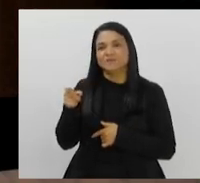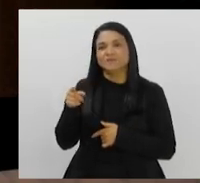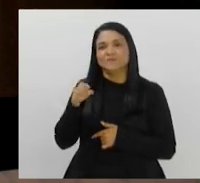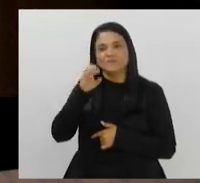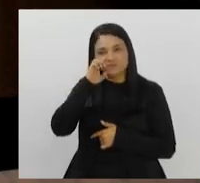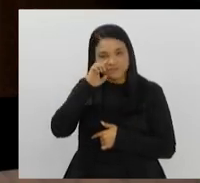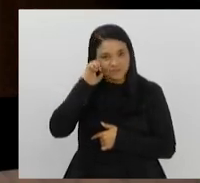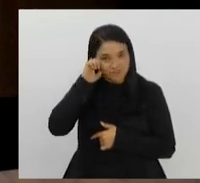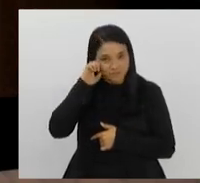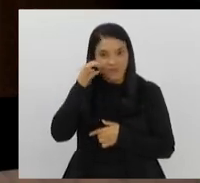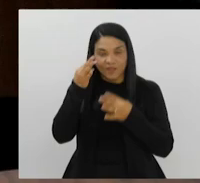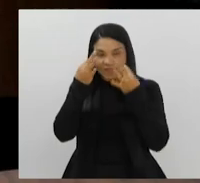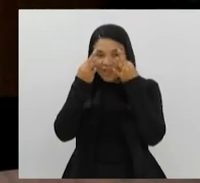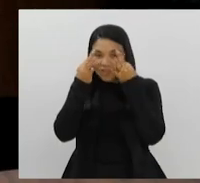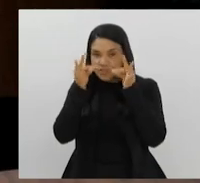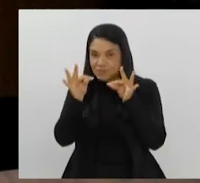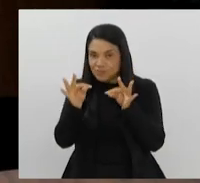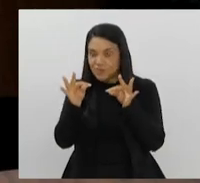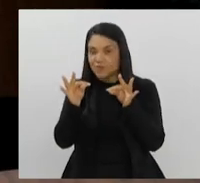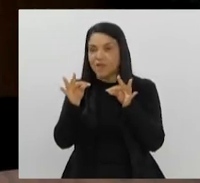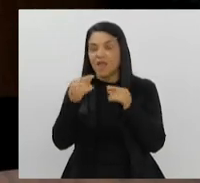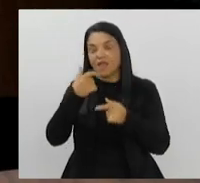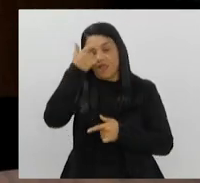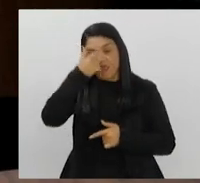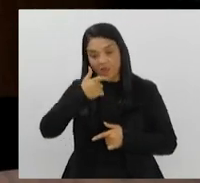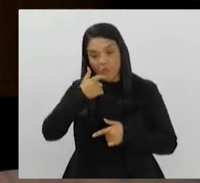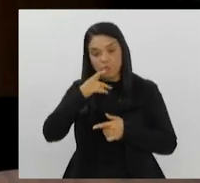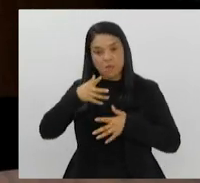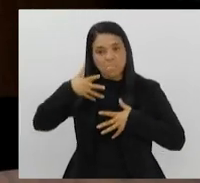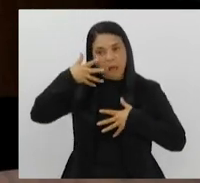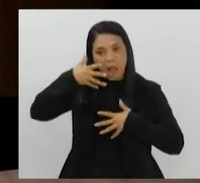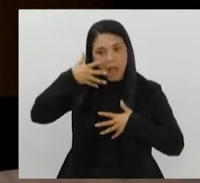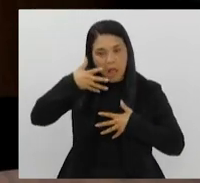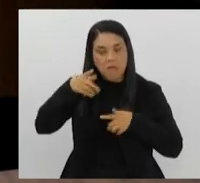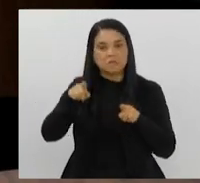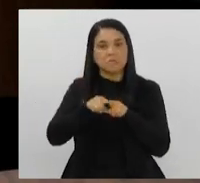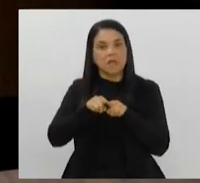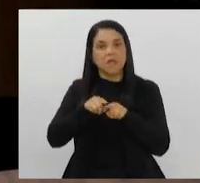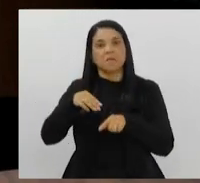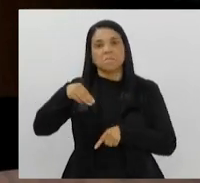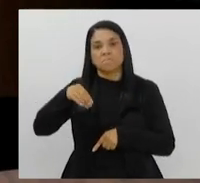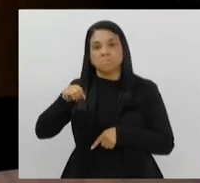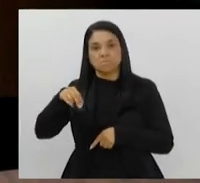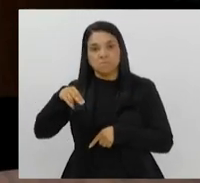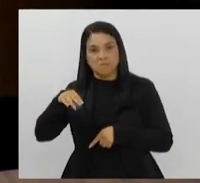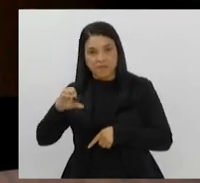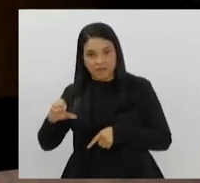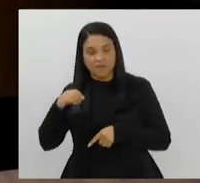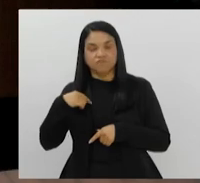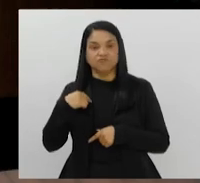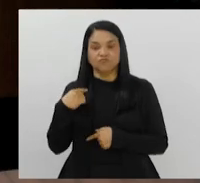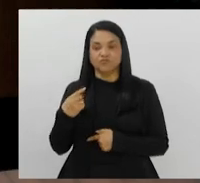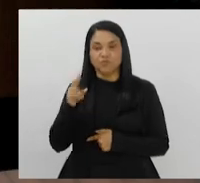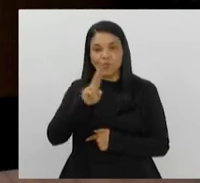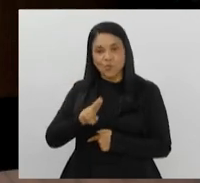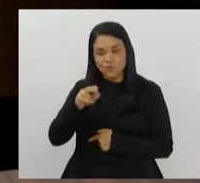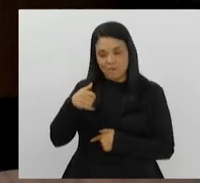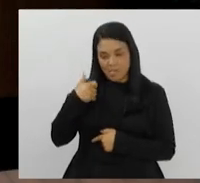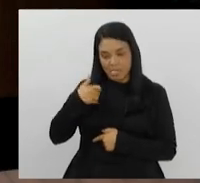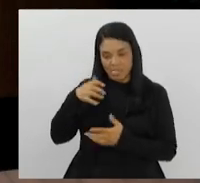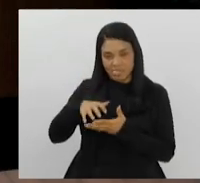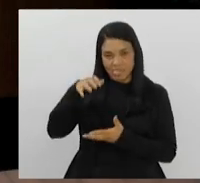Takimoto é testemunha, como hoje, sou eu e o deputado Carlos Mink, porque a gente usa da nossa idade para ficar